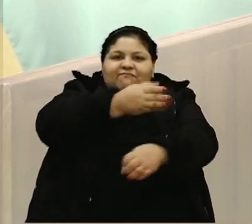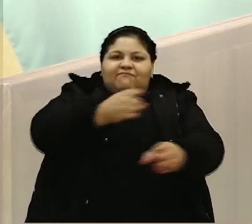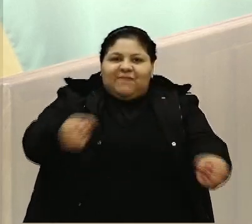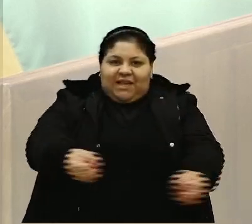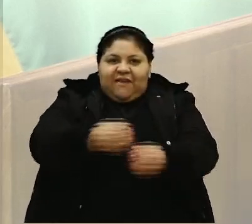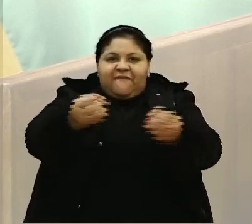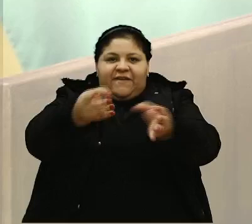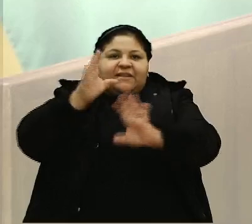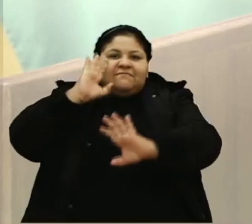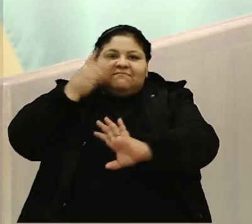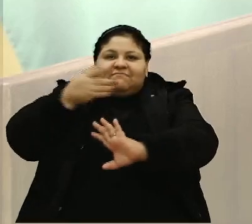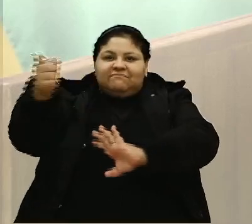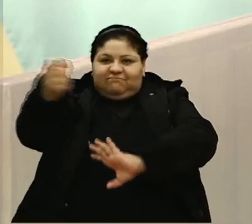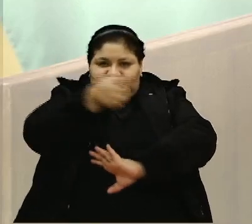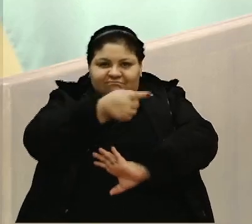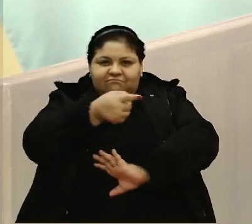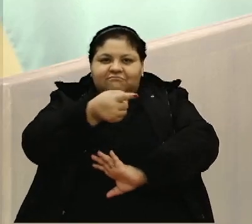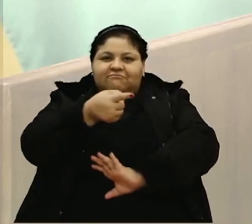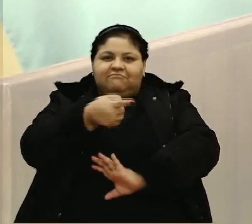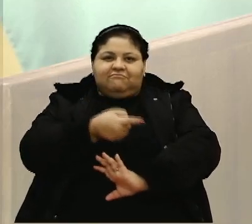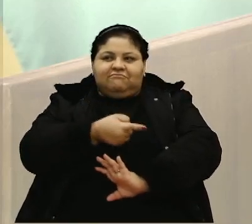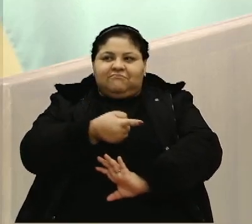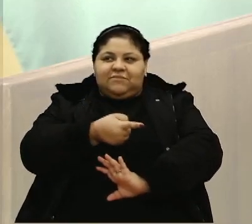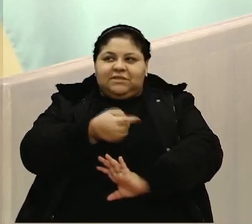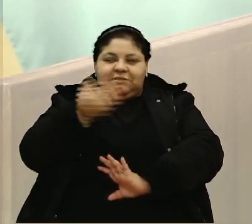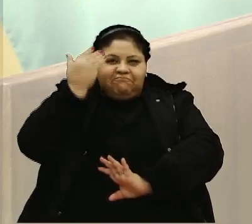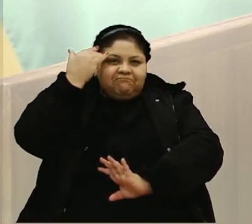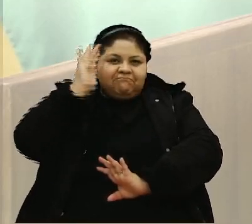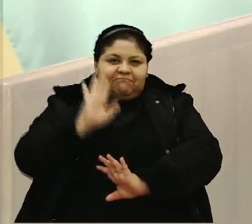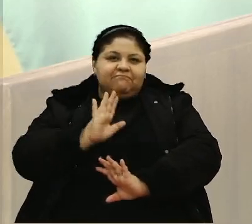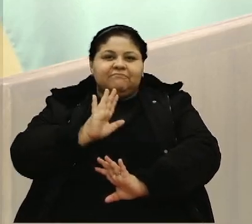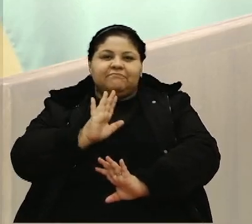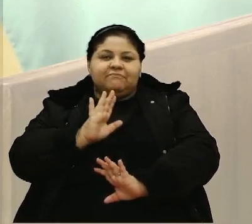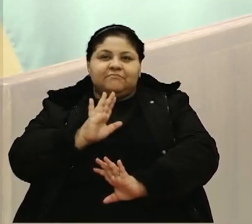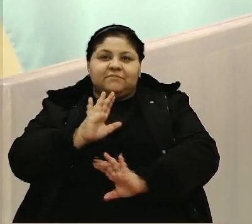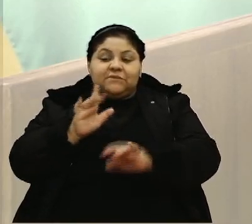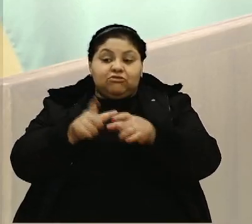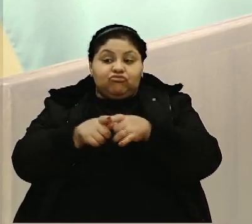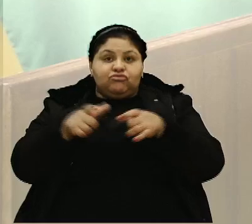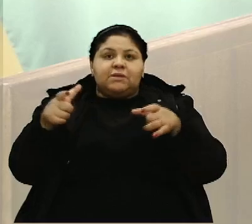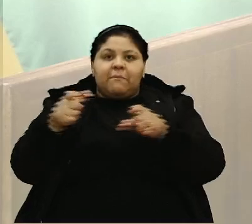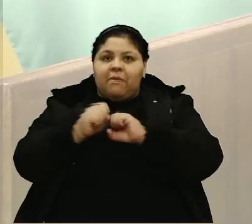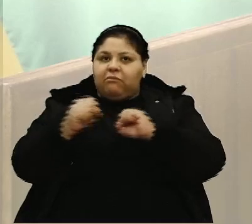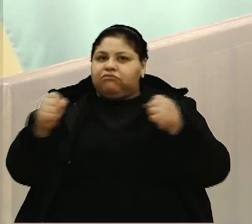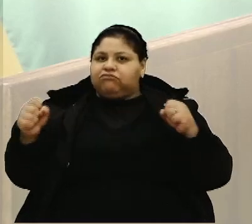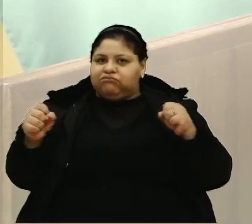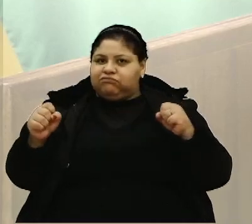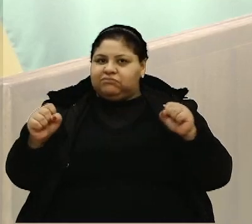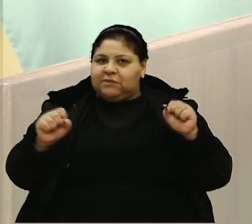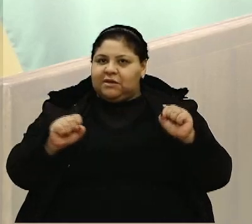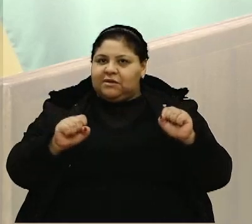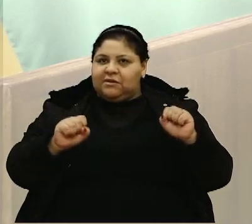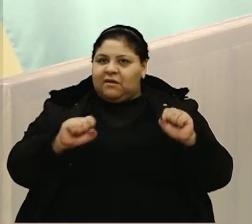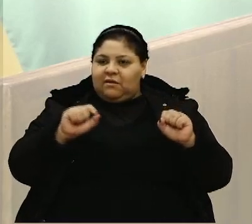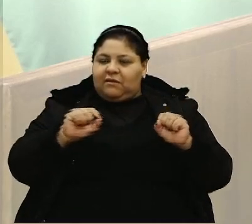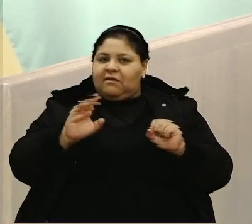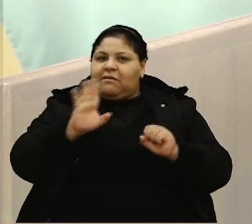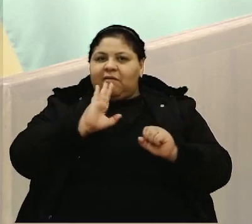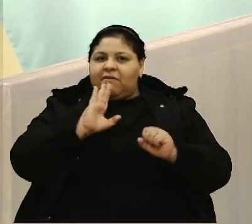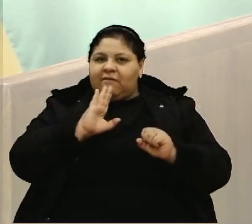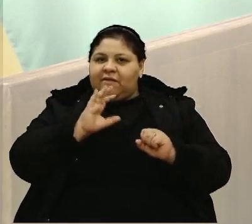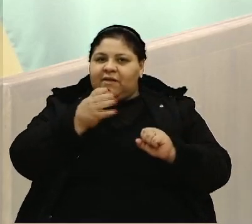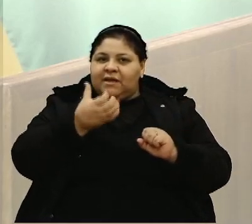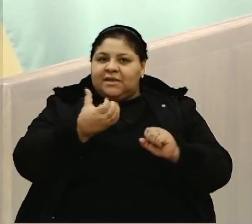aconteça. Para vocês terem uma noção do tamanho da festa, quem não conhece,